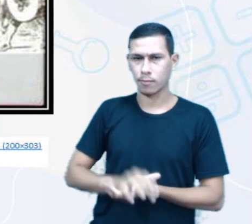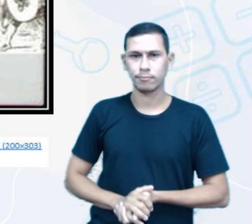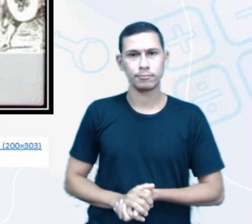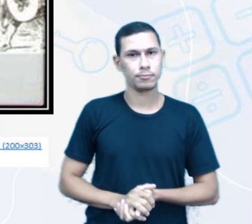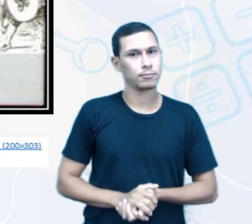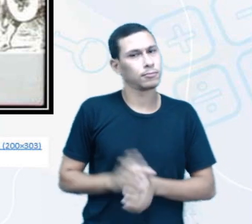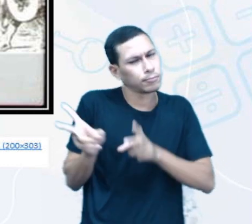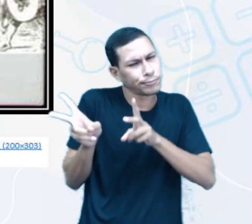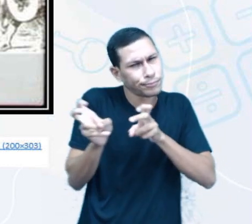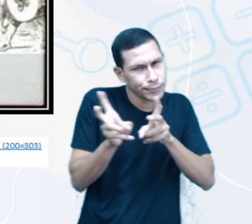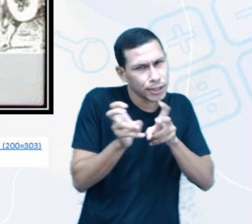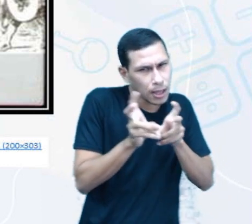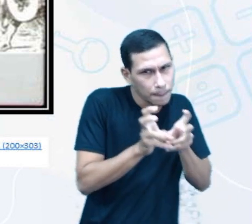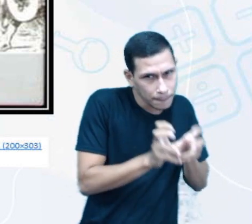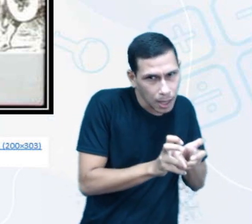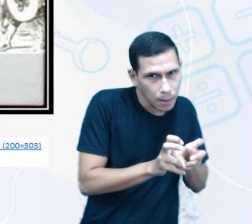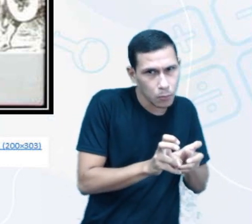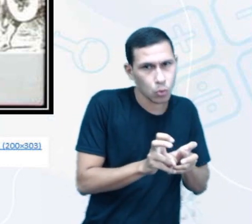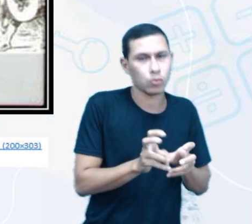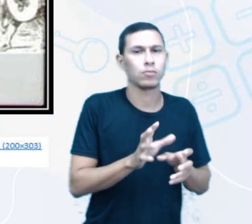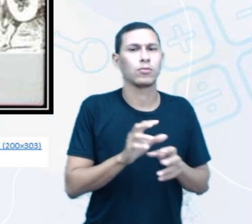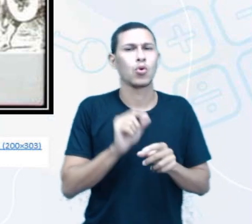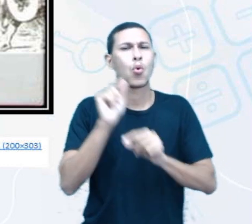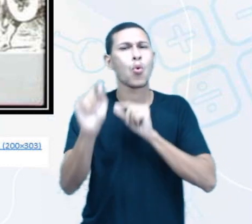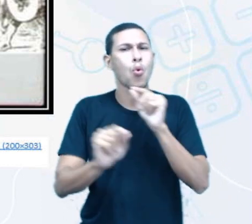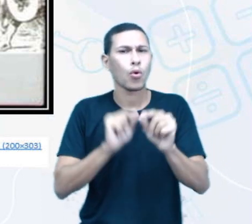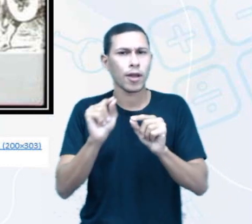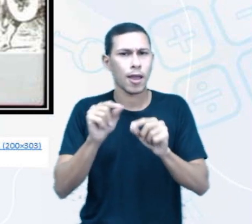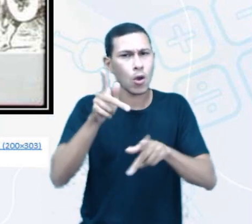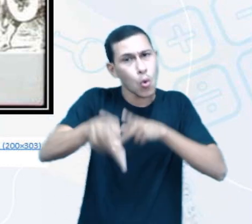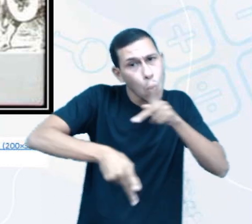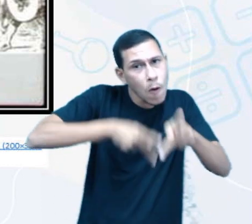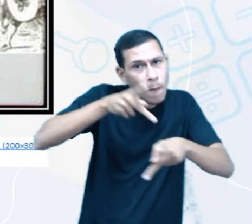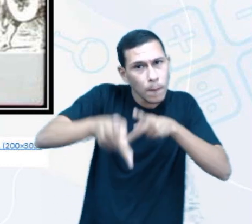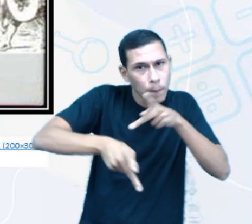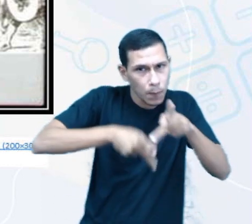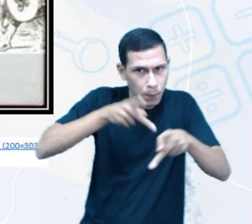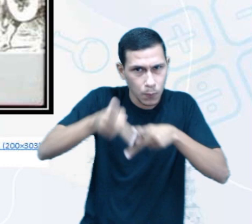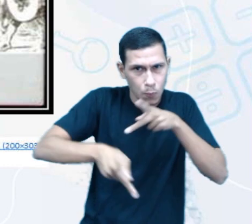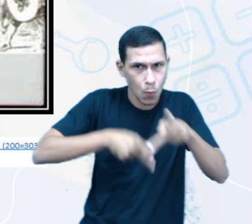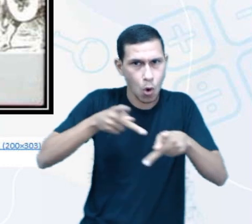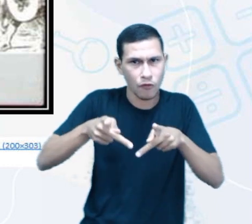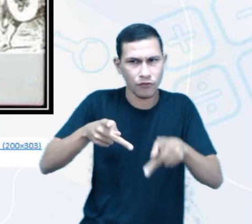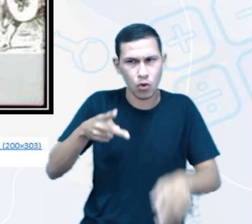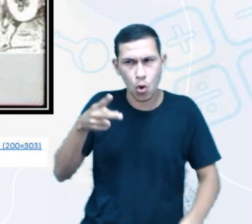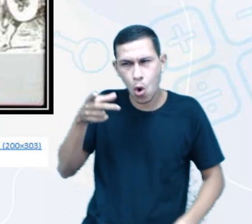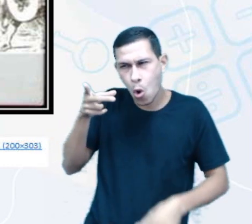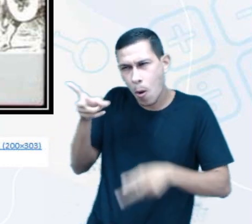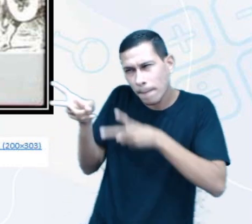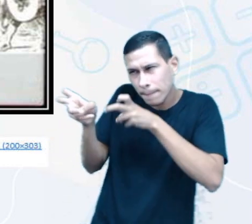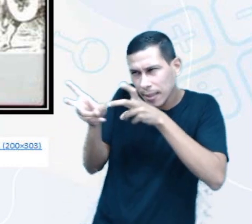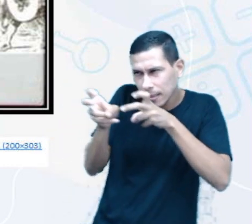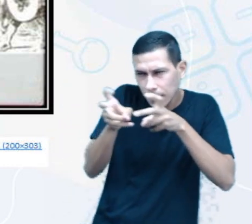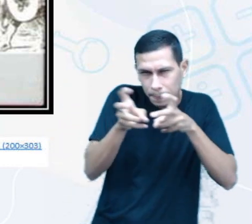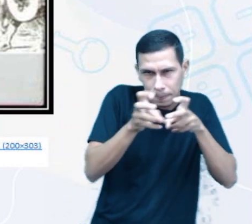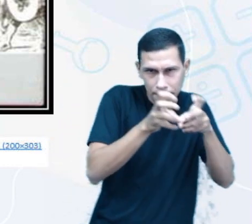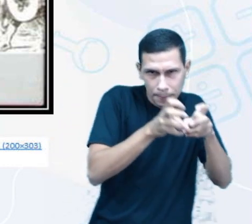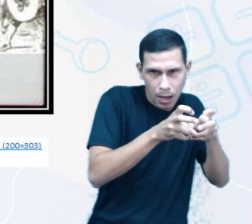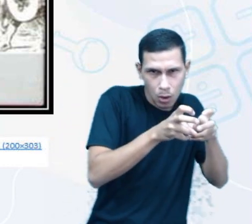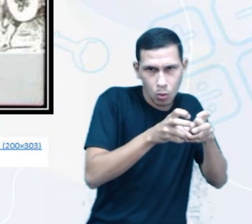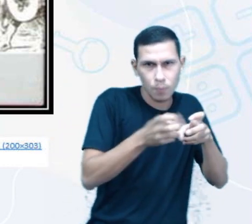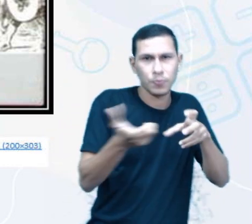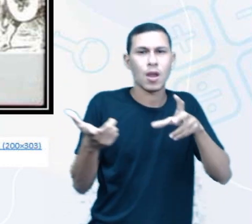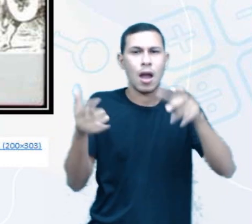é o seguinte: segundo Aristides Lobo, o povo havia assistido à proclamação da República